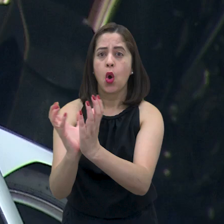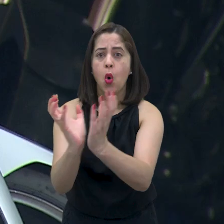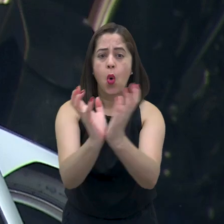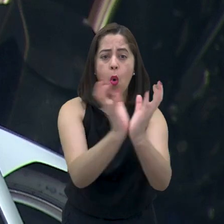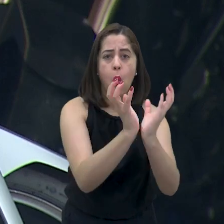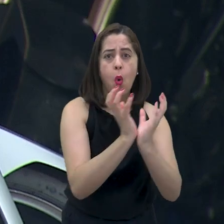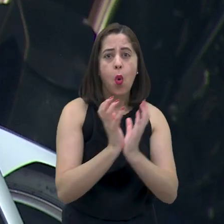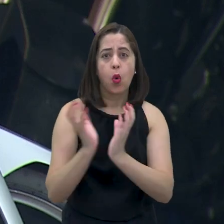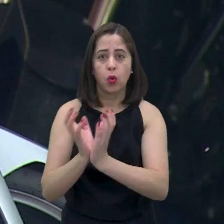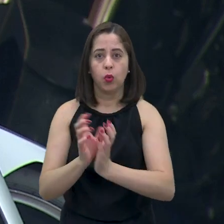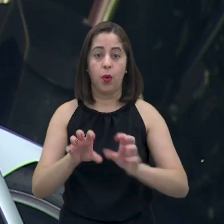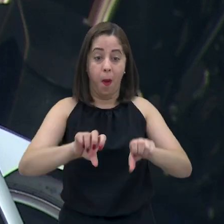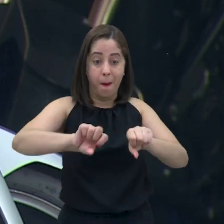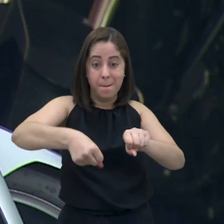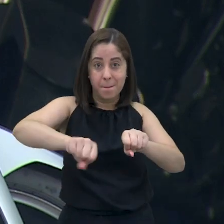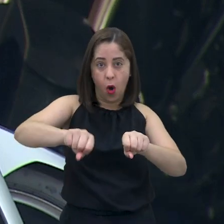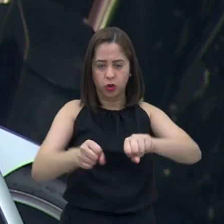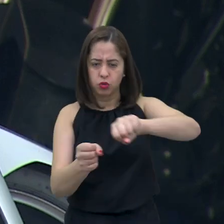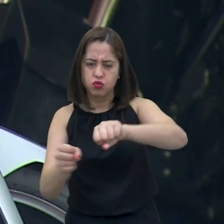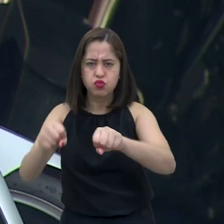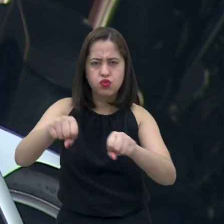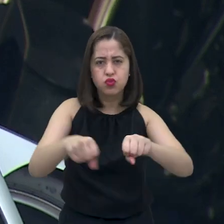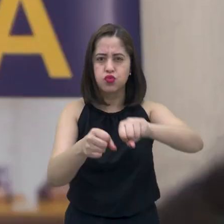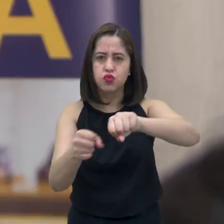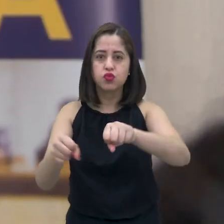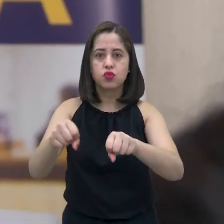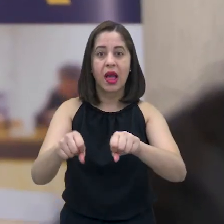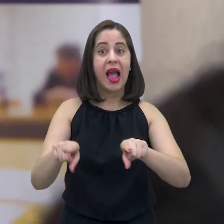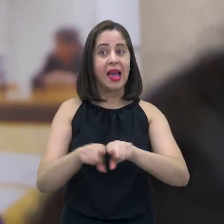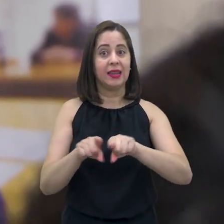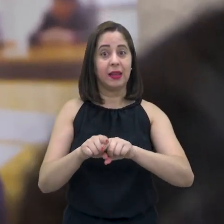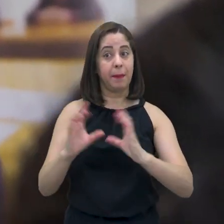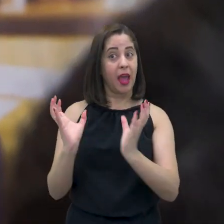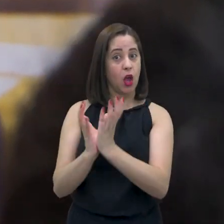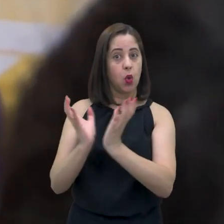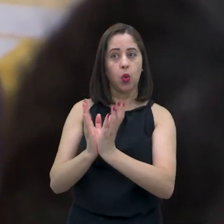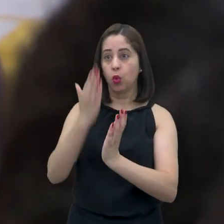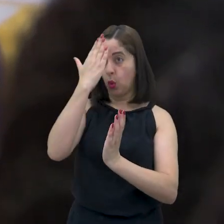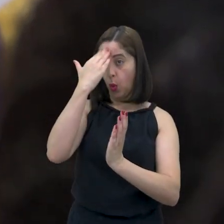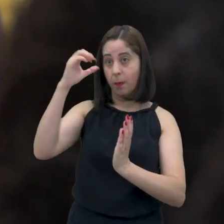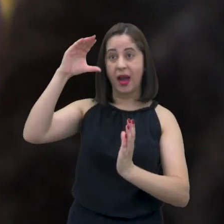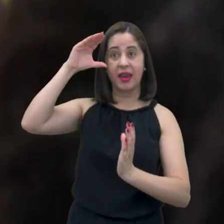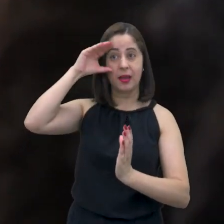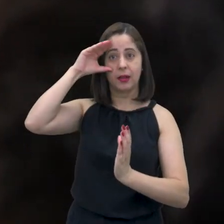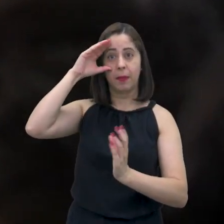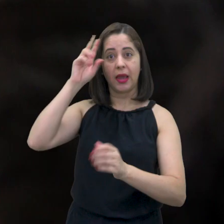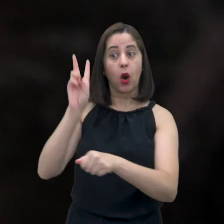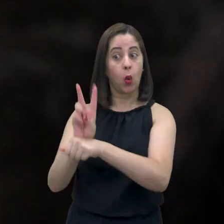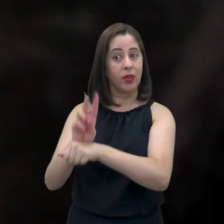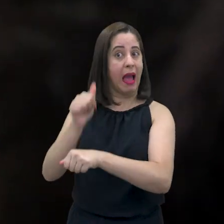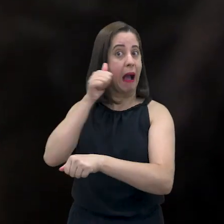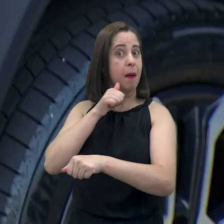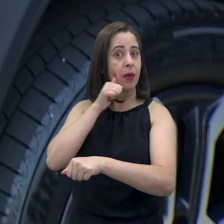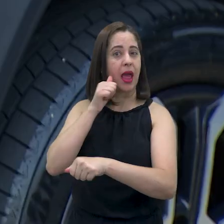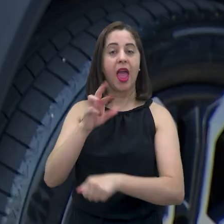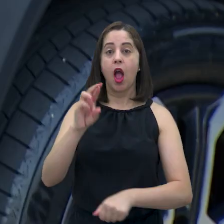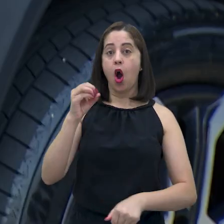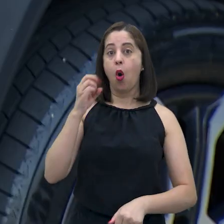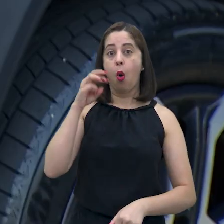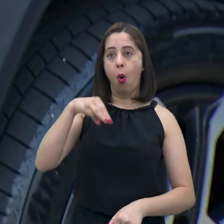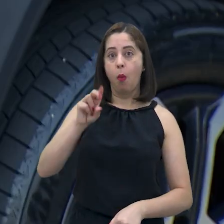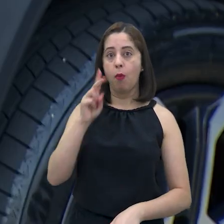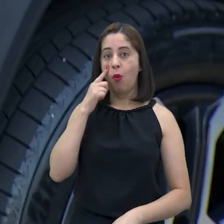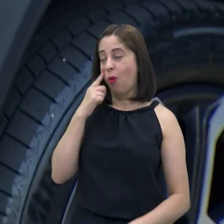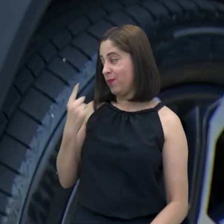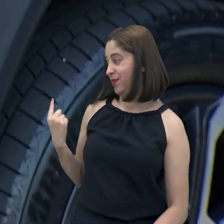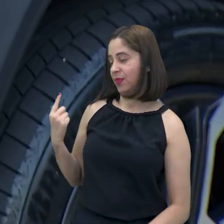O GETAM, que faz a ronda de motocicletas, a Patrulha Maria da Penha para a proteção da mulher e a